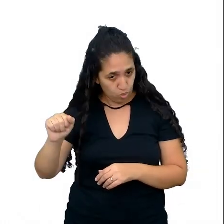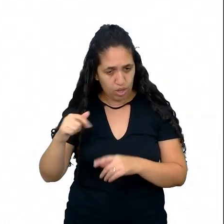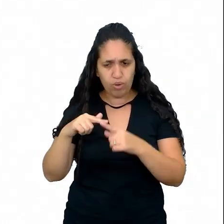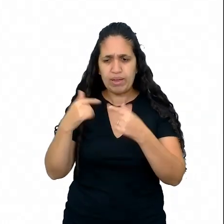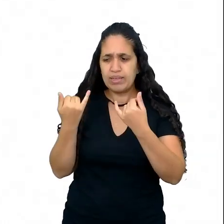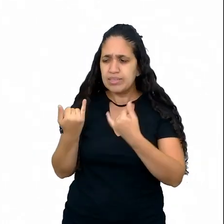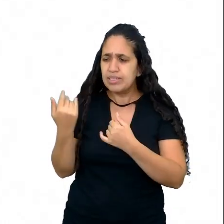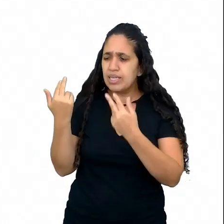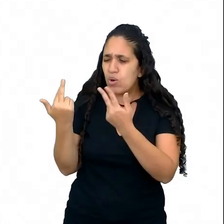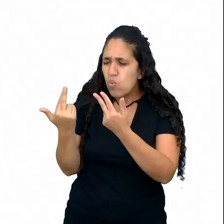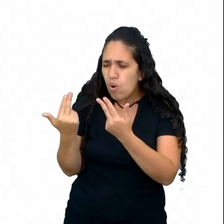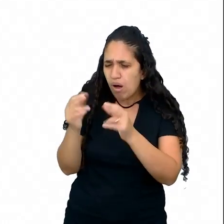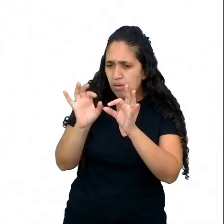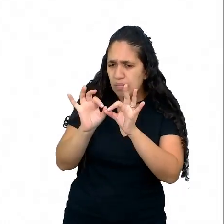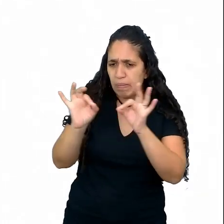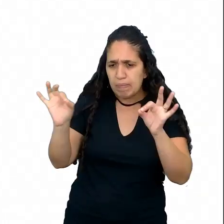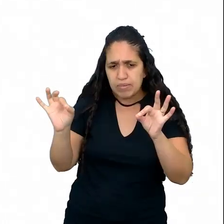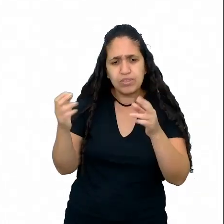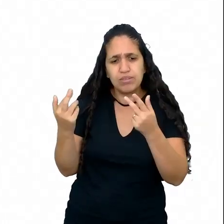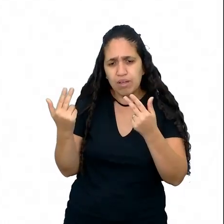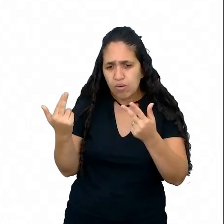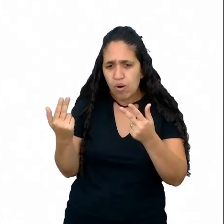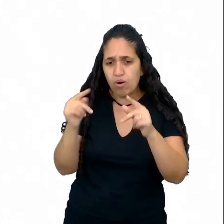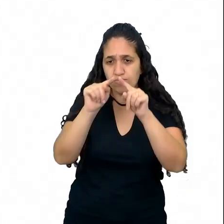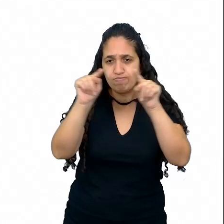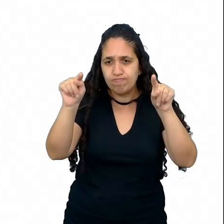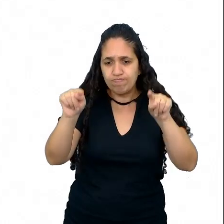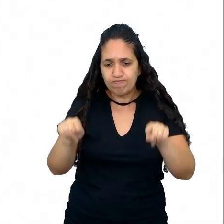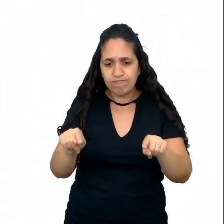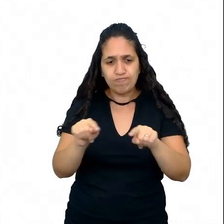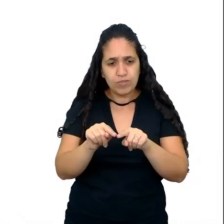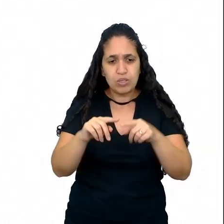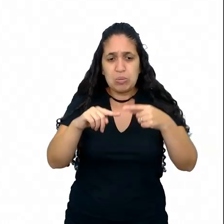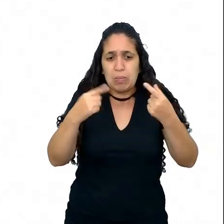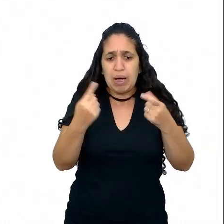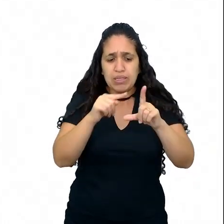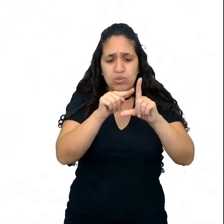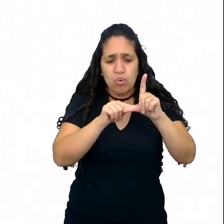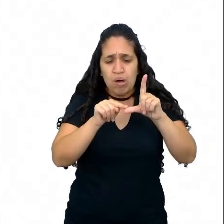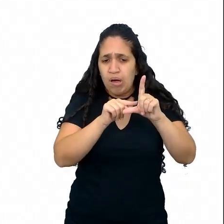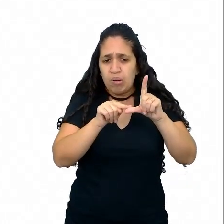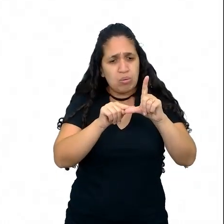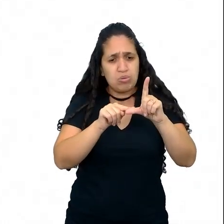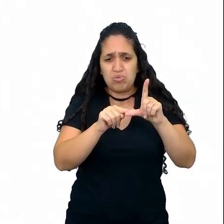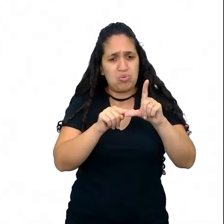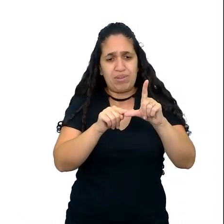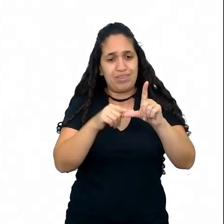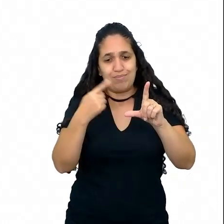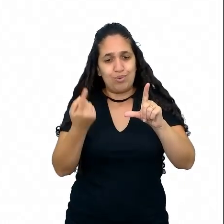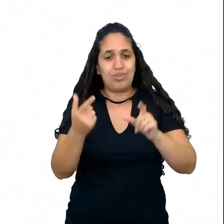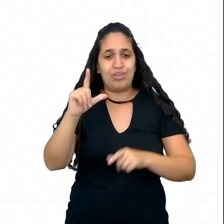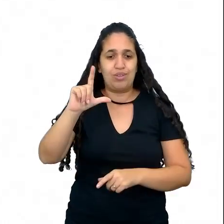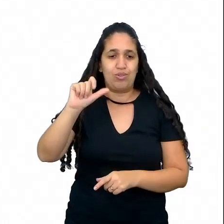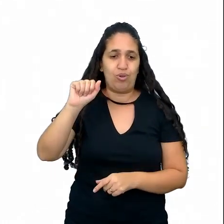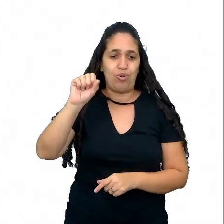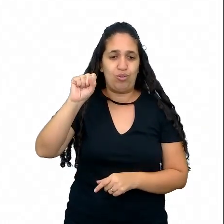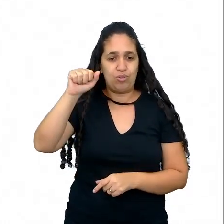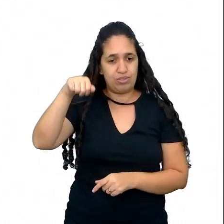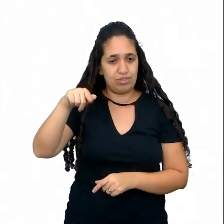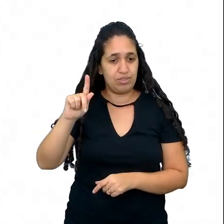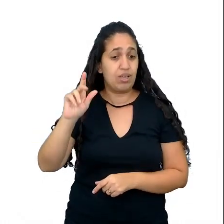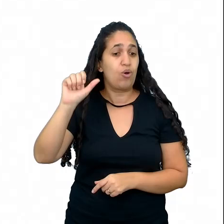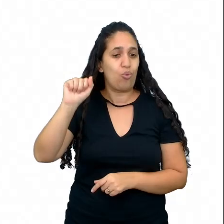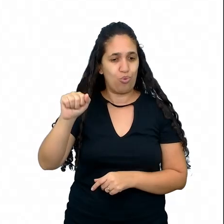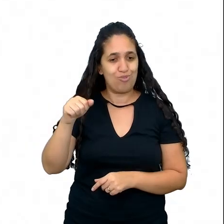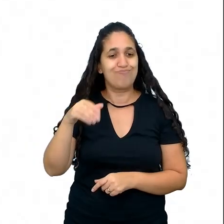mesma medida, vamos falar assim, são quadrados, mas se eu não tiver ângulos retos, ele passa a ser apenas um losango. Olha que coisa interessante.